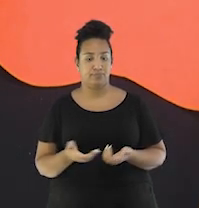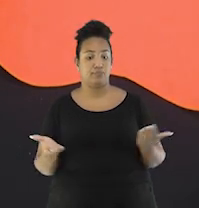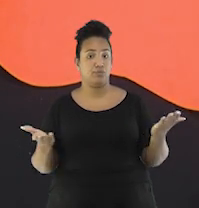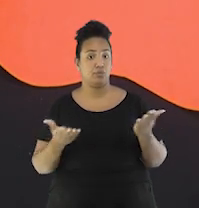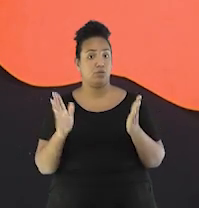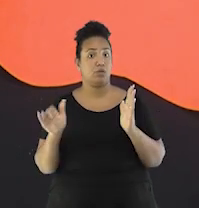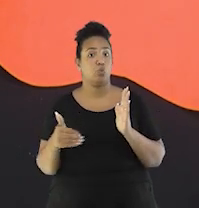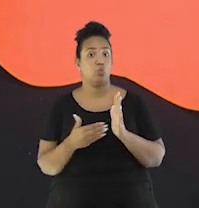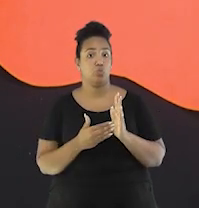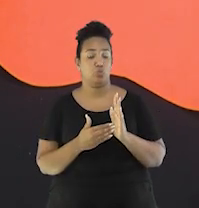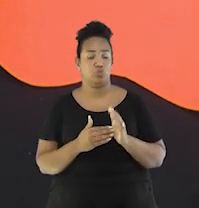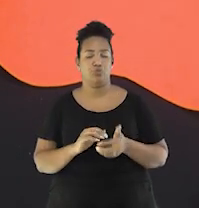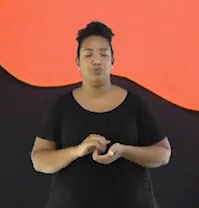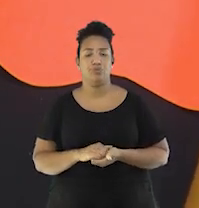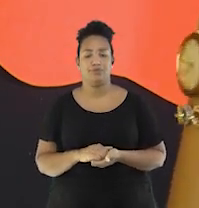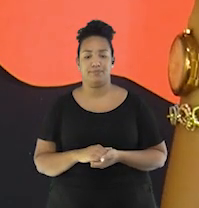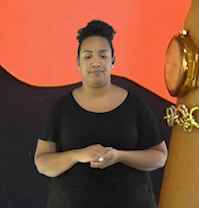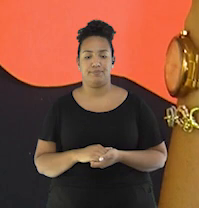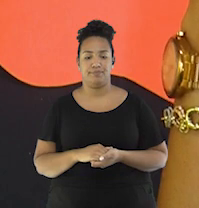alto.